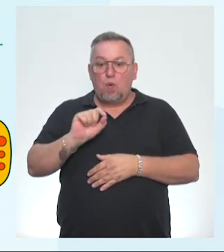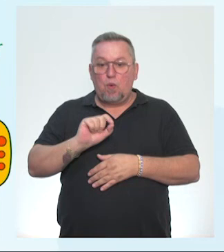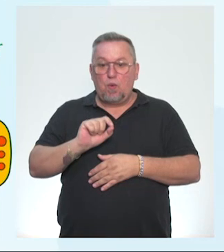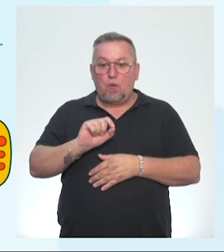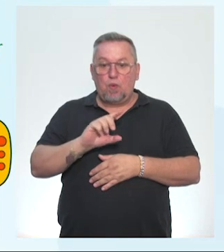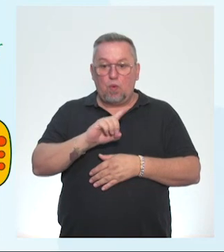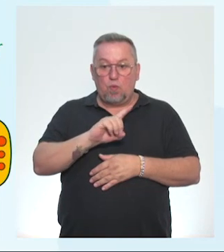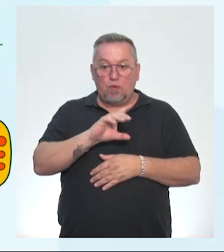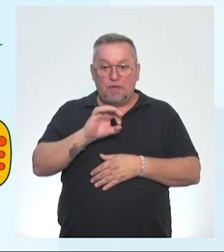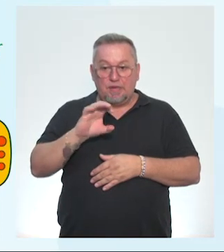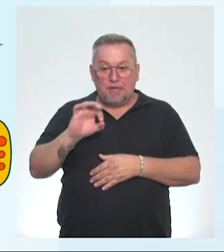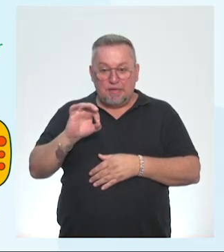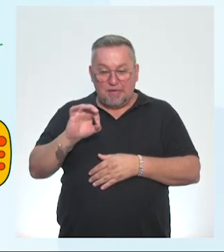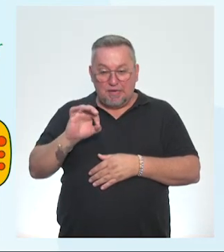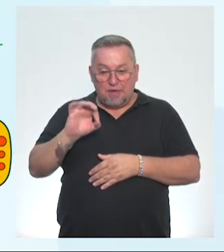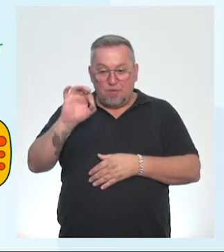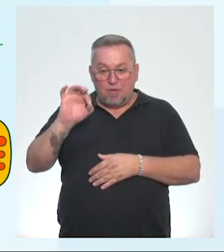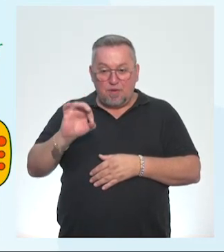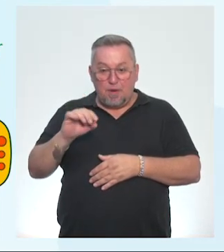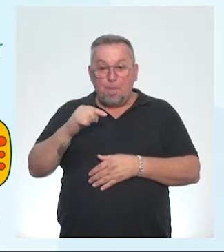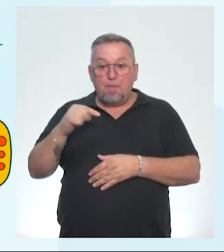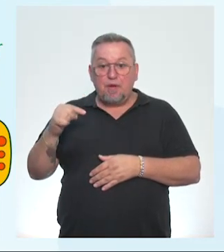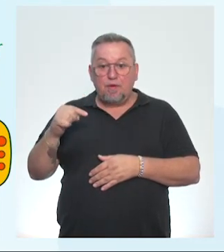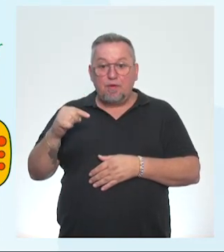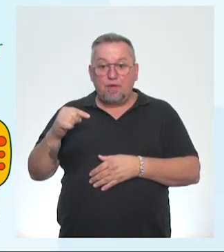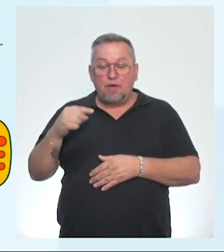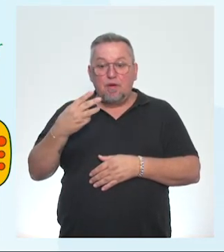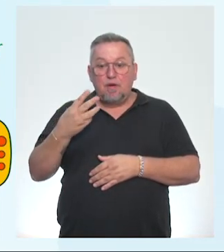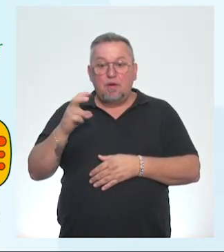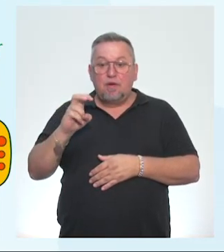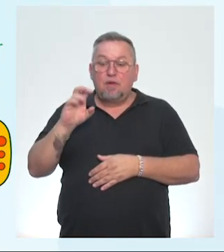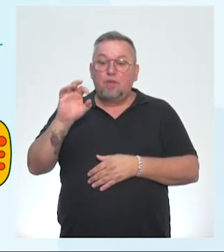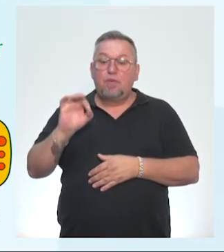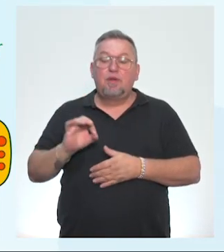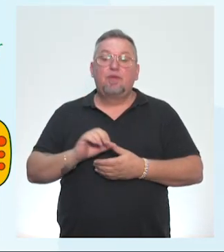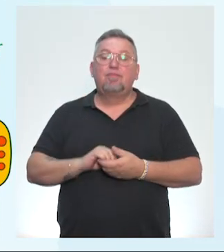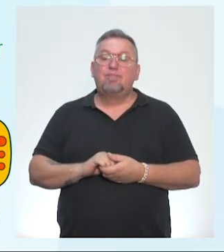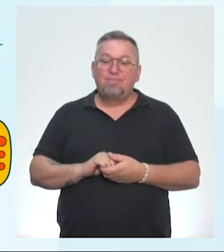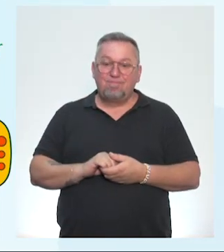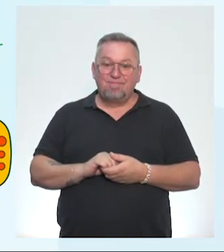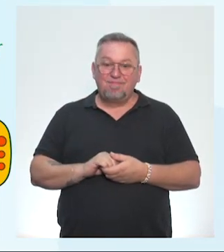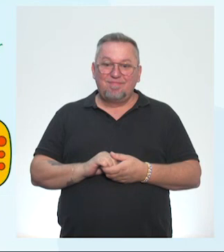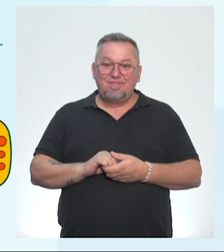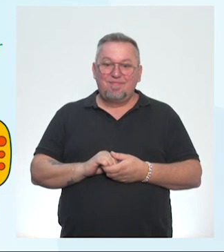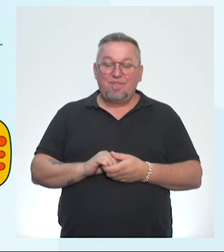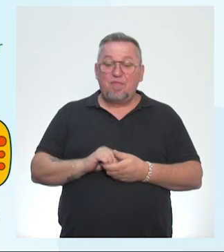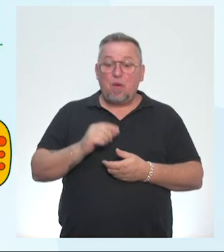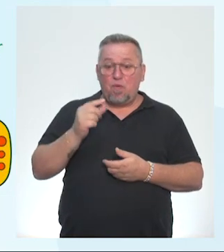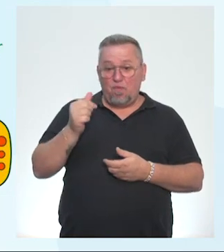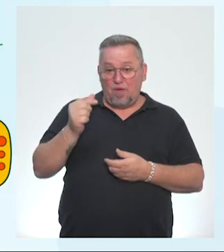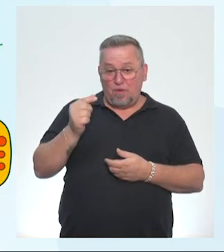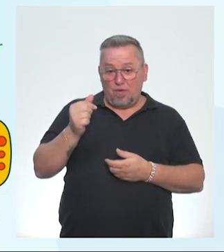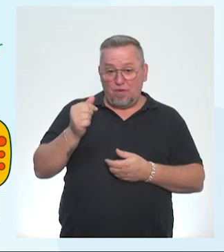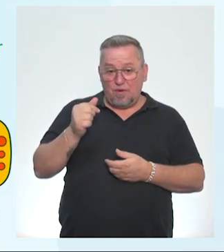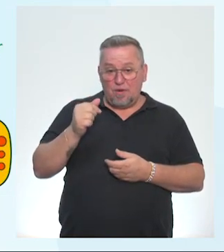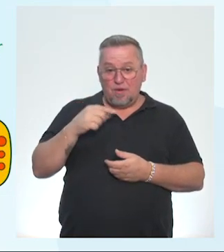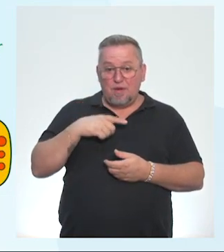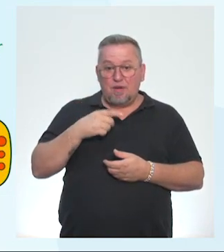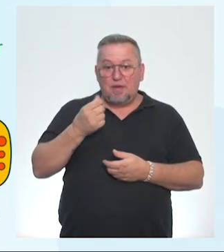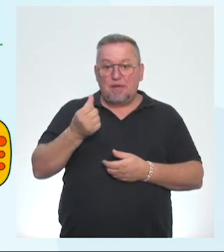os 100% menos quem? Menos os 35%. Ou seja, o valor da televisão será